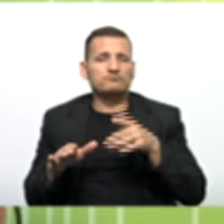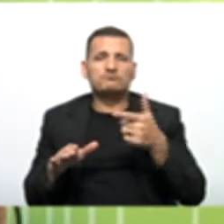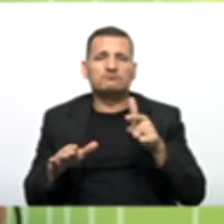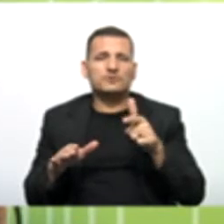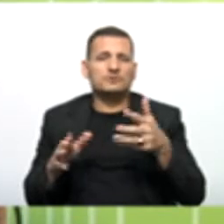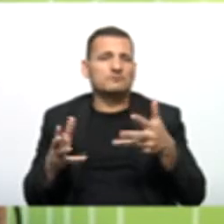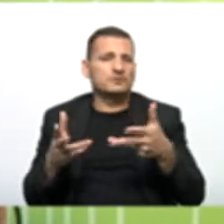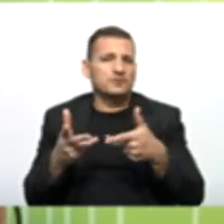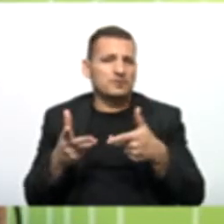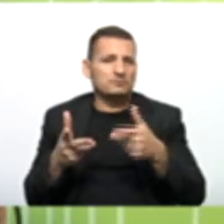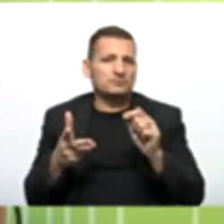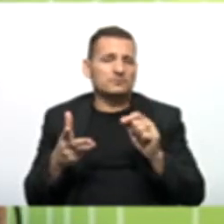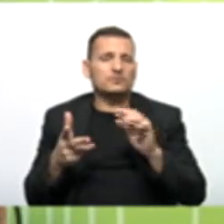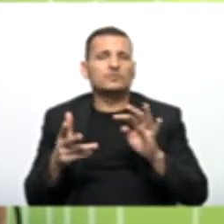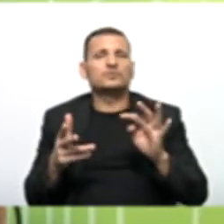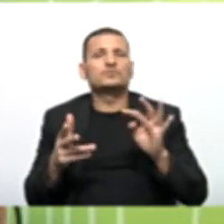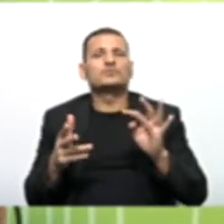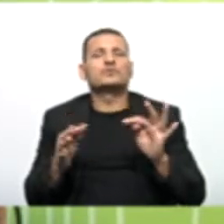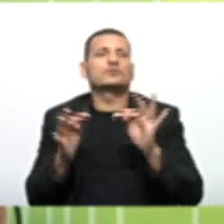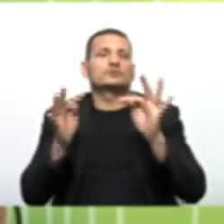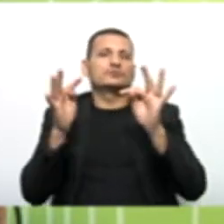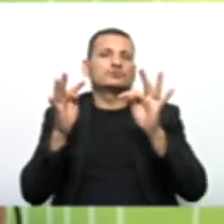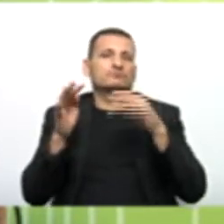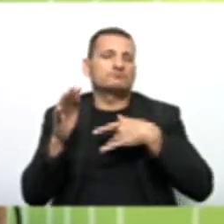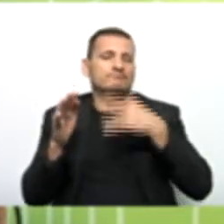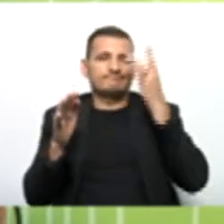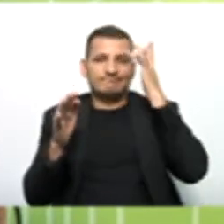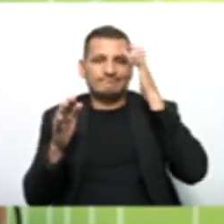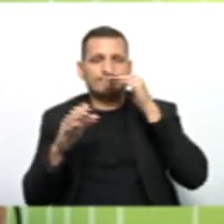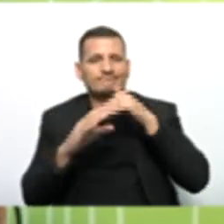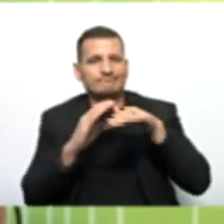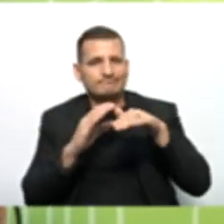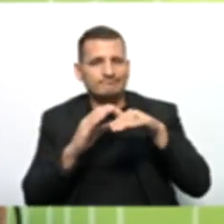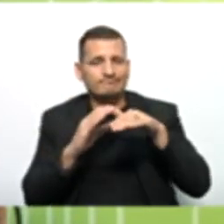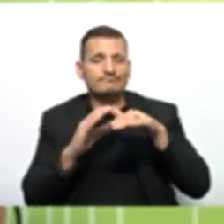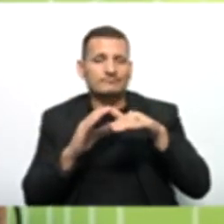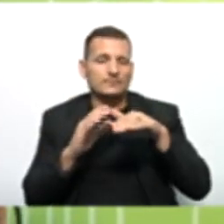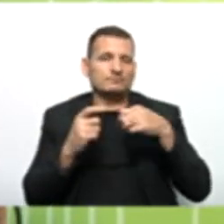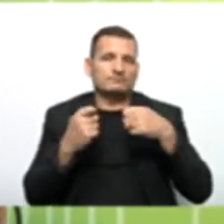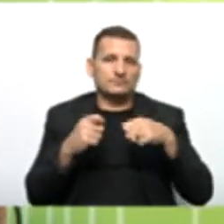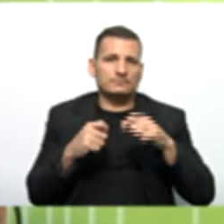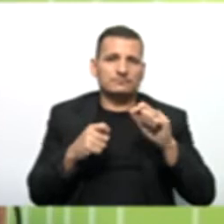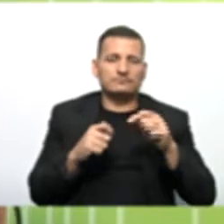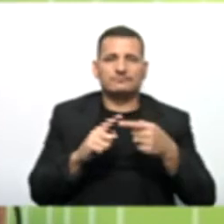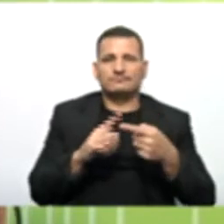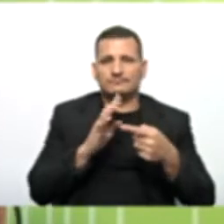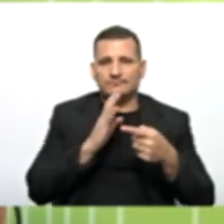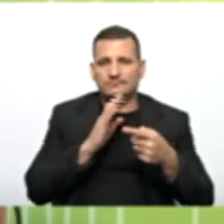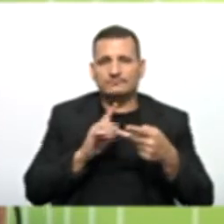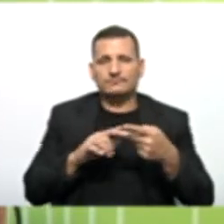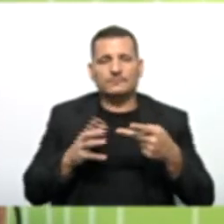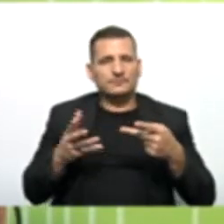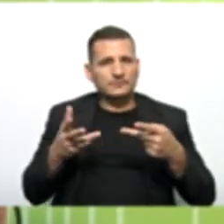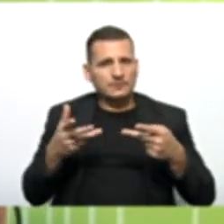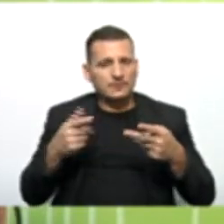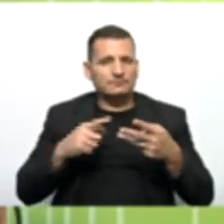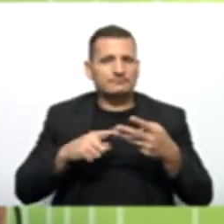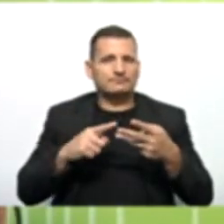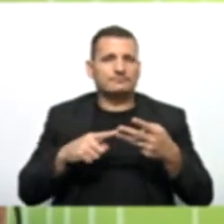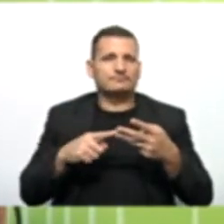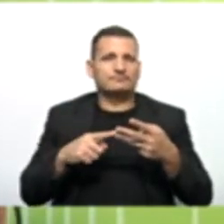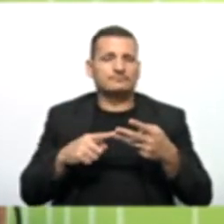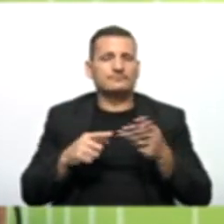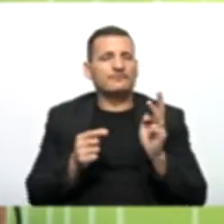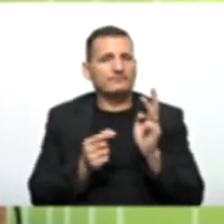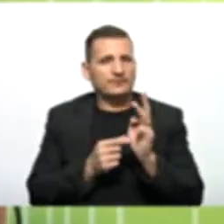Para fazer uso de tecnologia, eu não sei usar o e-mail. Então, você tem que agregar o conhecimento, a habilidade, você tem que ter ferramentas